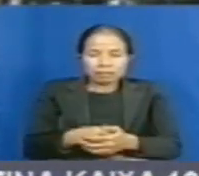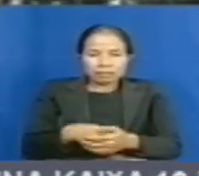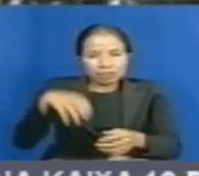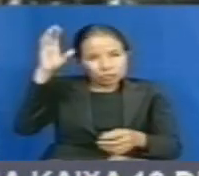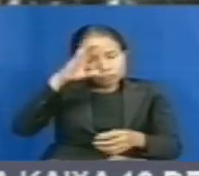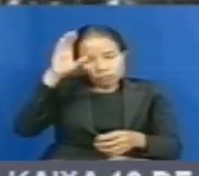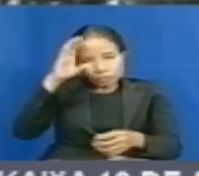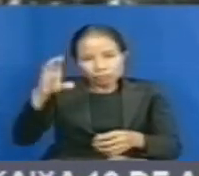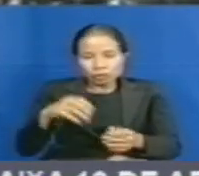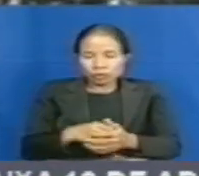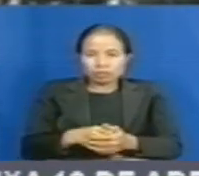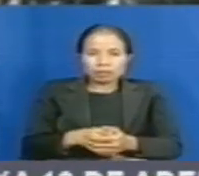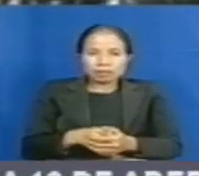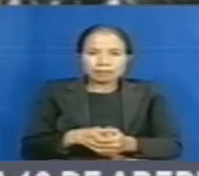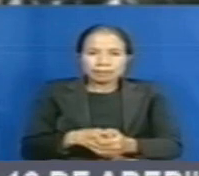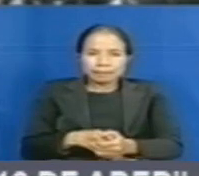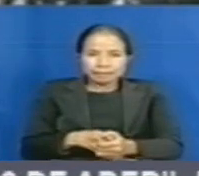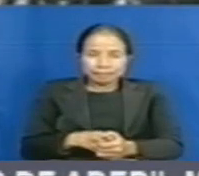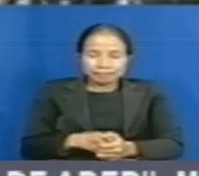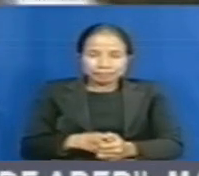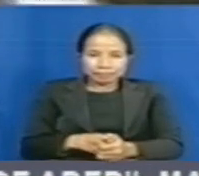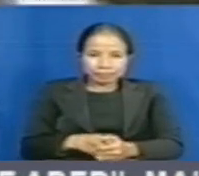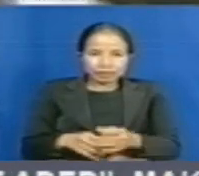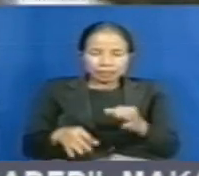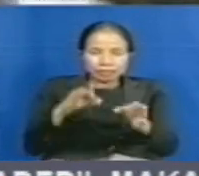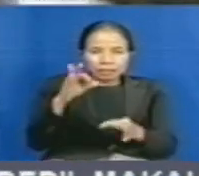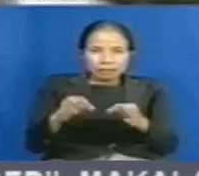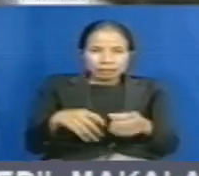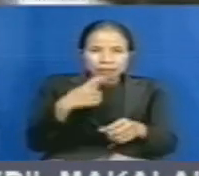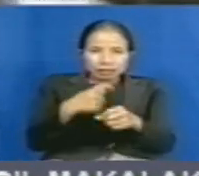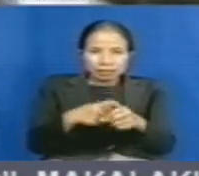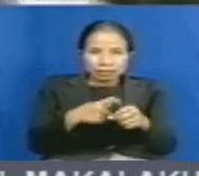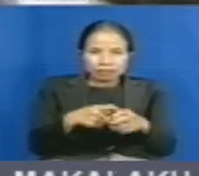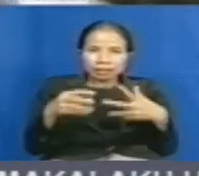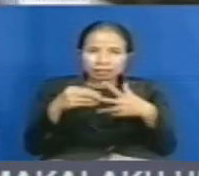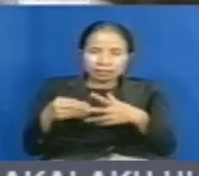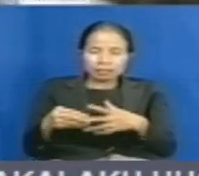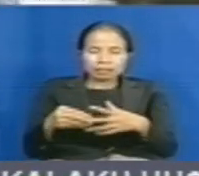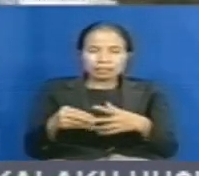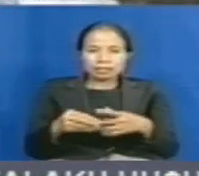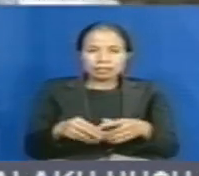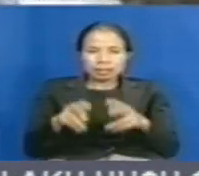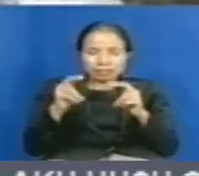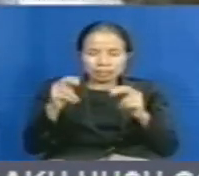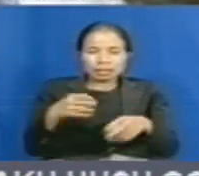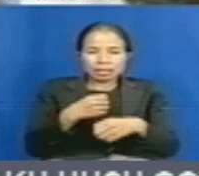medidas nebe posibel. No mesmo tempo, autoridade sira político tem de